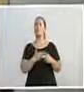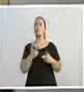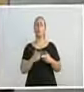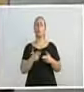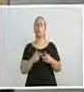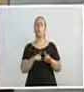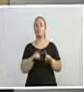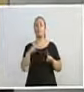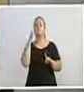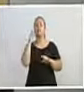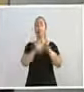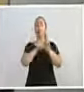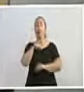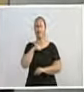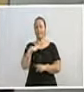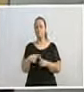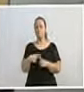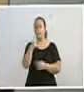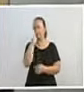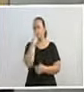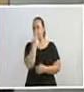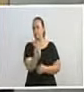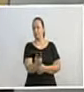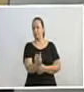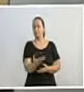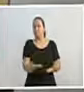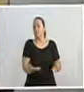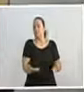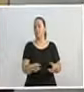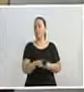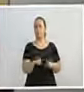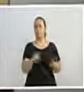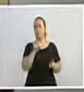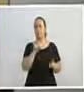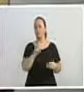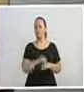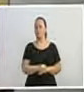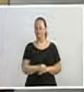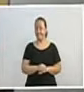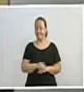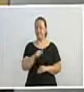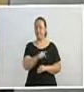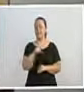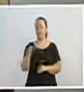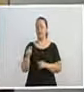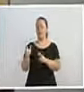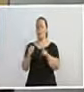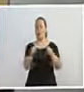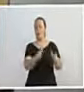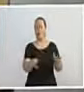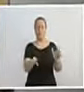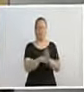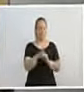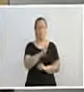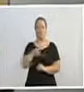sabe que existe por causa do cheiro. E são, pelo que tudo indica, 77 pontos na cidade de Blumenau que existem